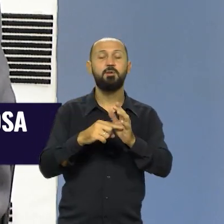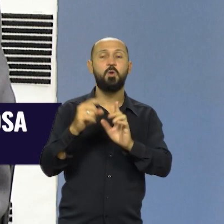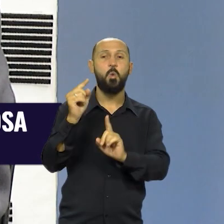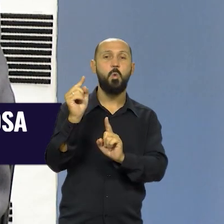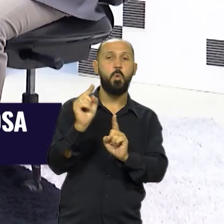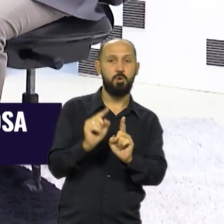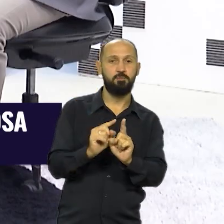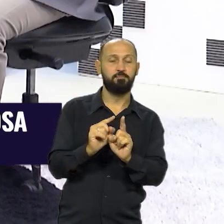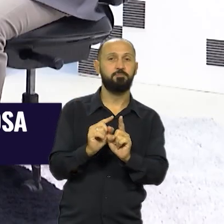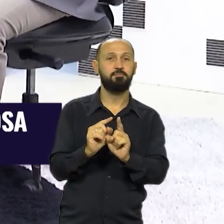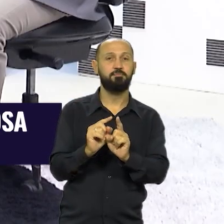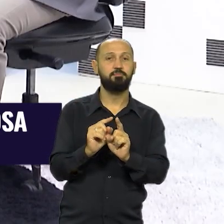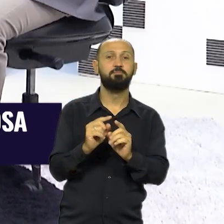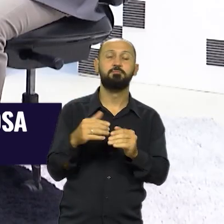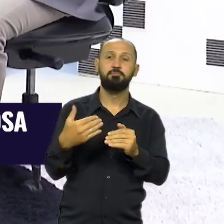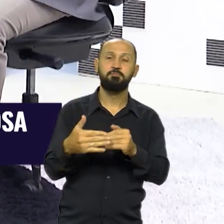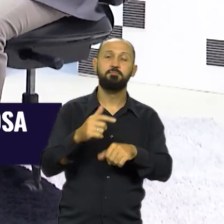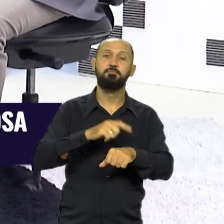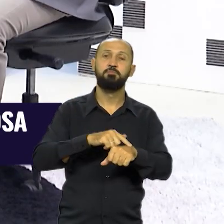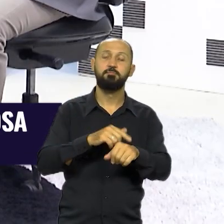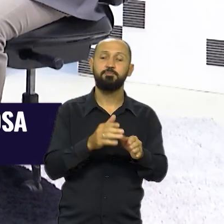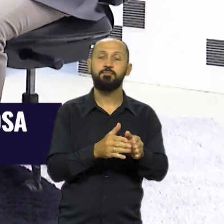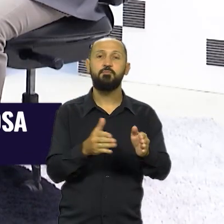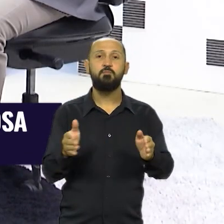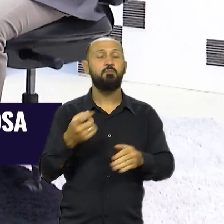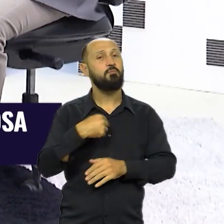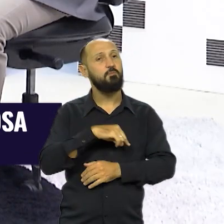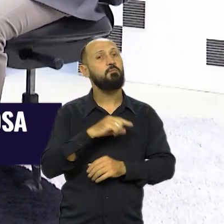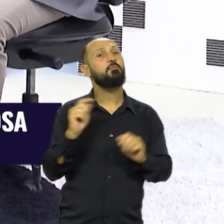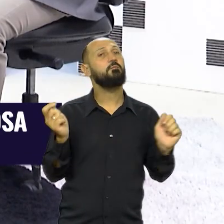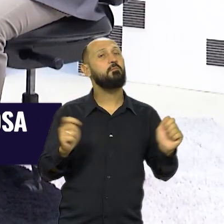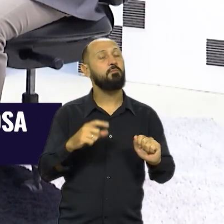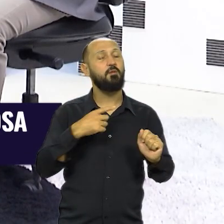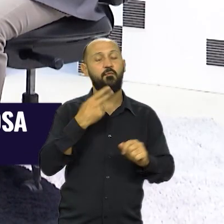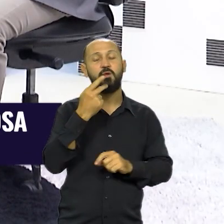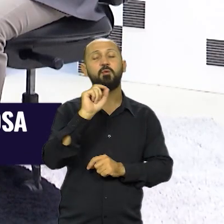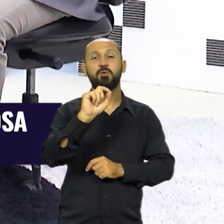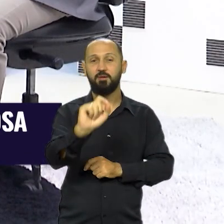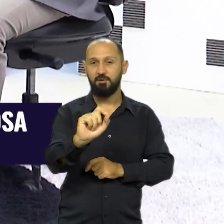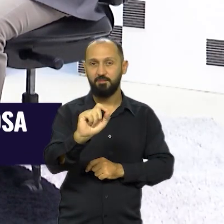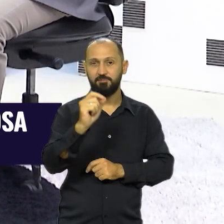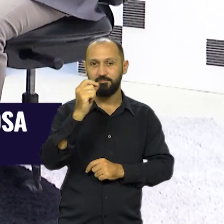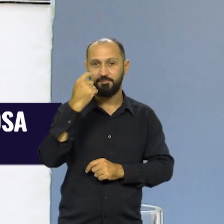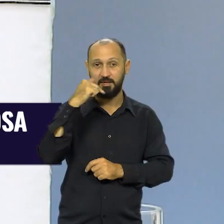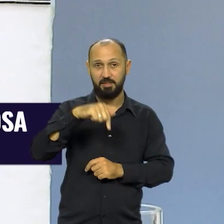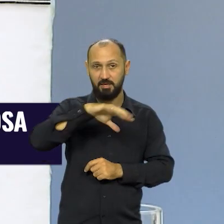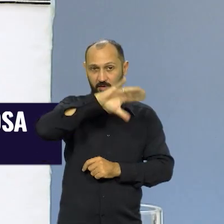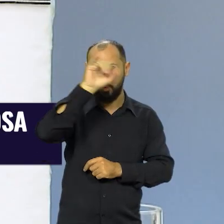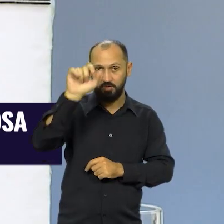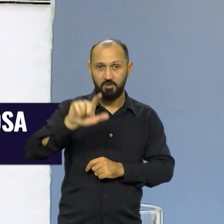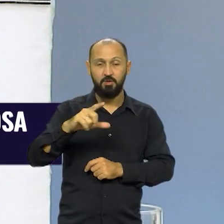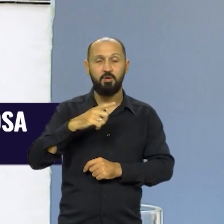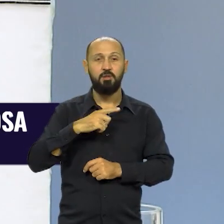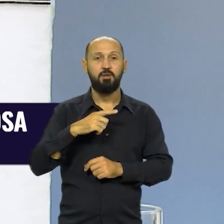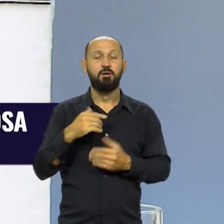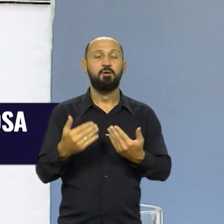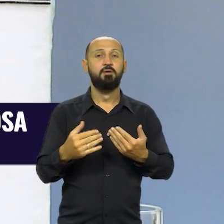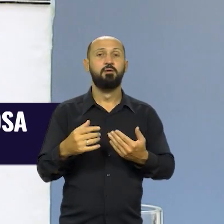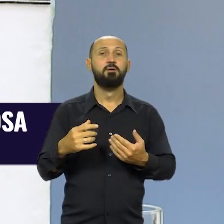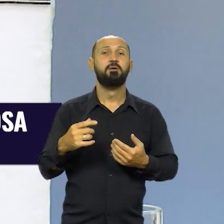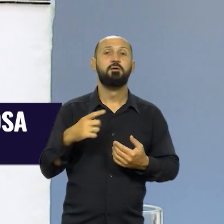a denúncia diminuiu. Passado esse período, então, nós podemos afirmar que, no Mato Grosso do